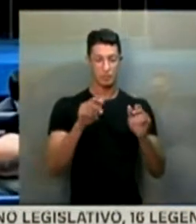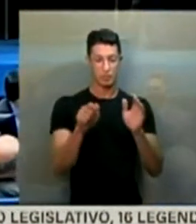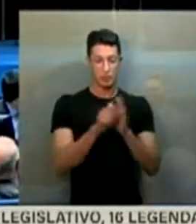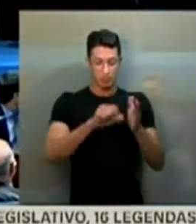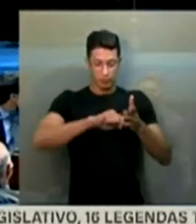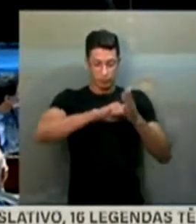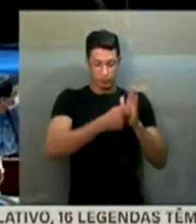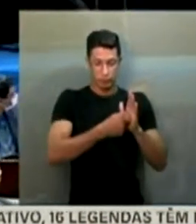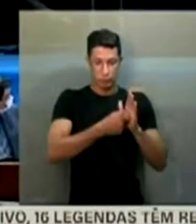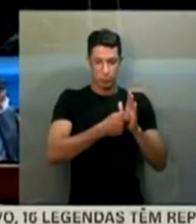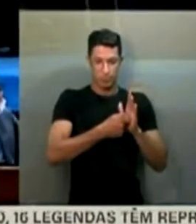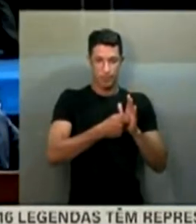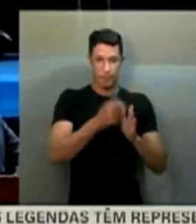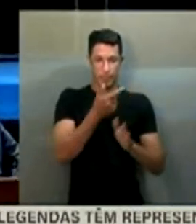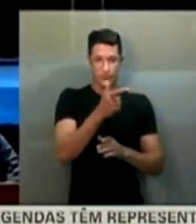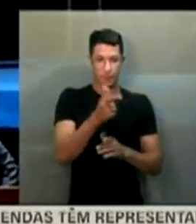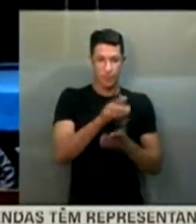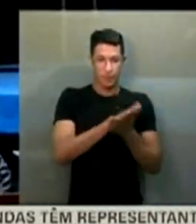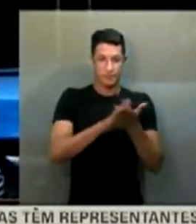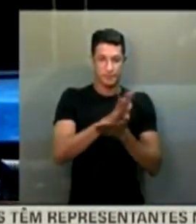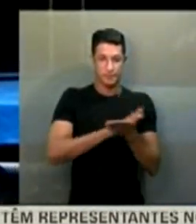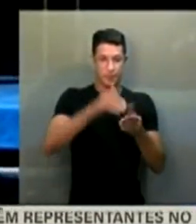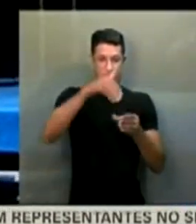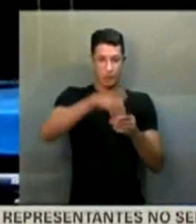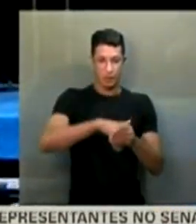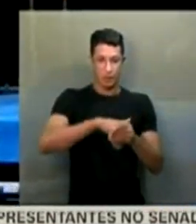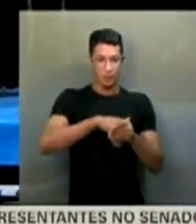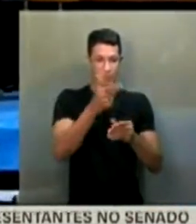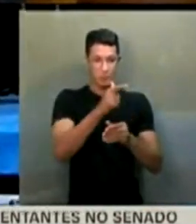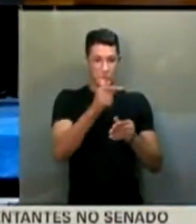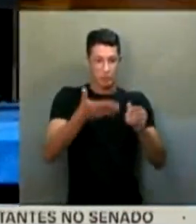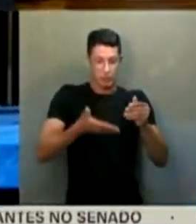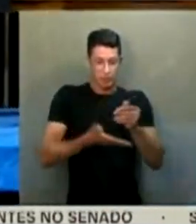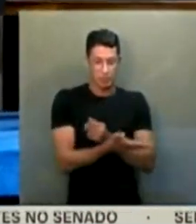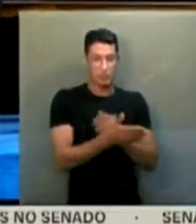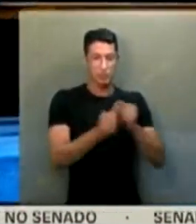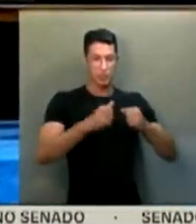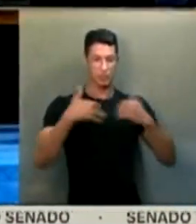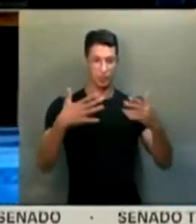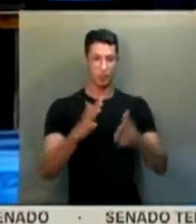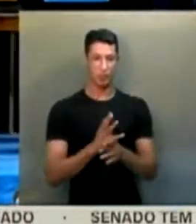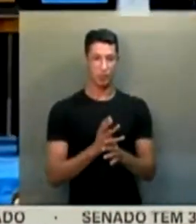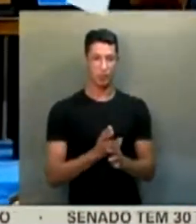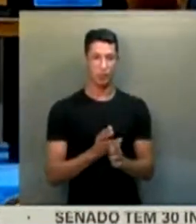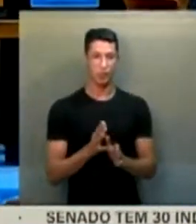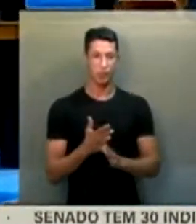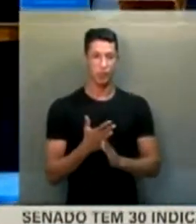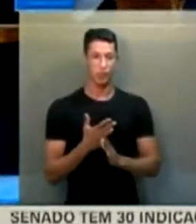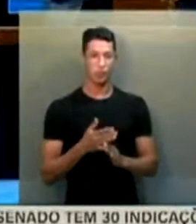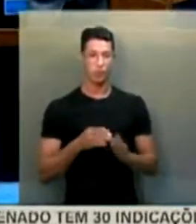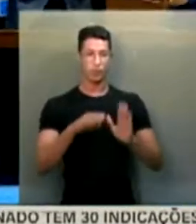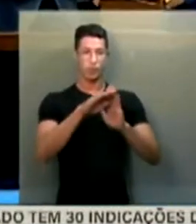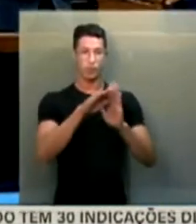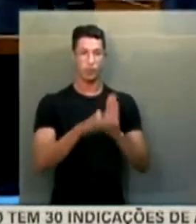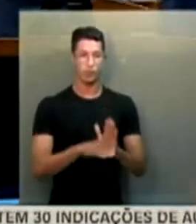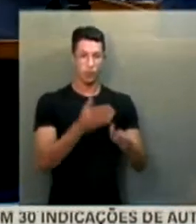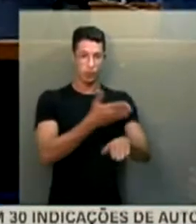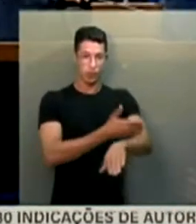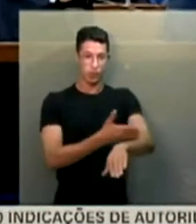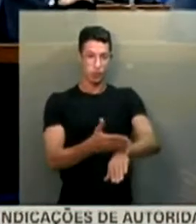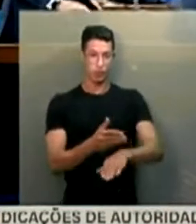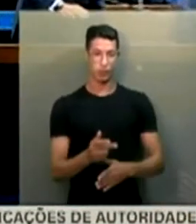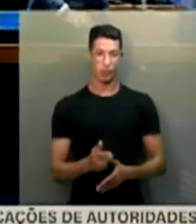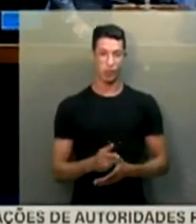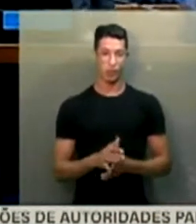ou seja, não tivemos nenhum voto na urna que estava no fundo do plenário. E a lista zerada. E a lista em branco.